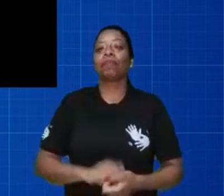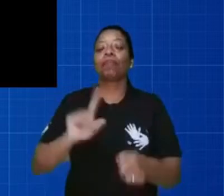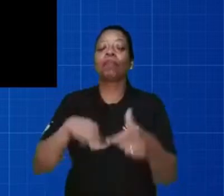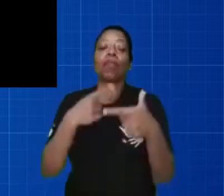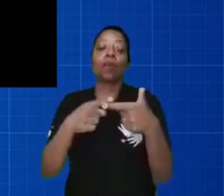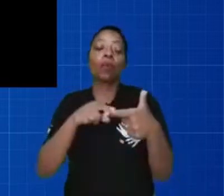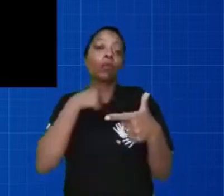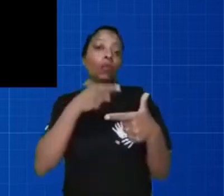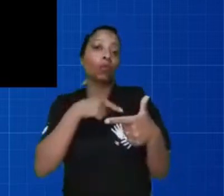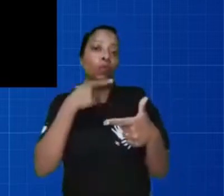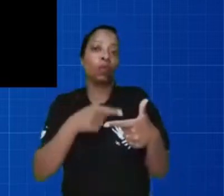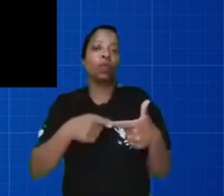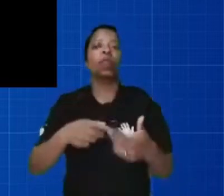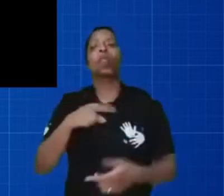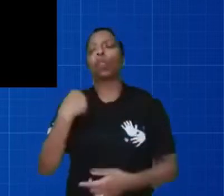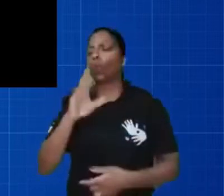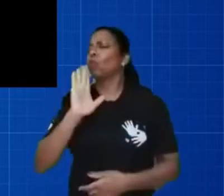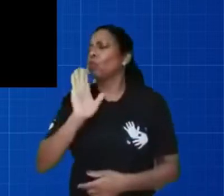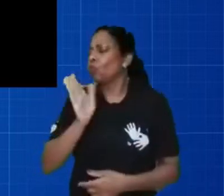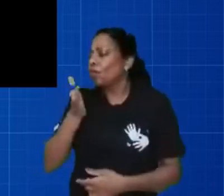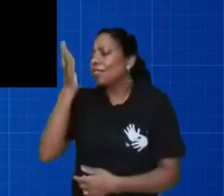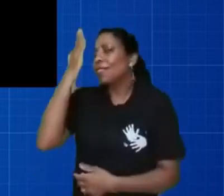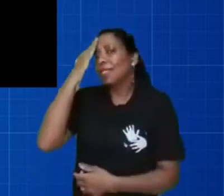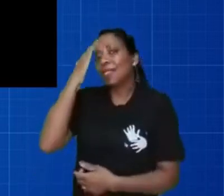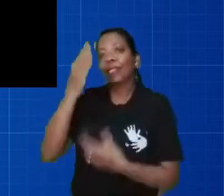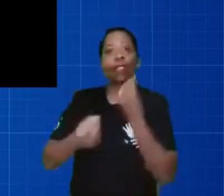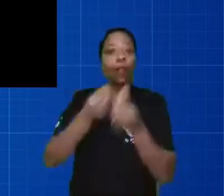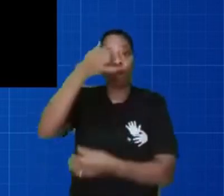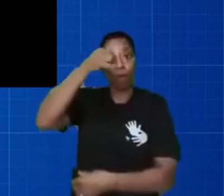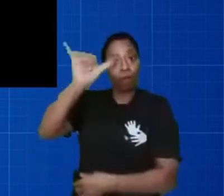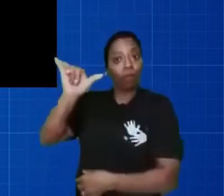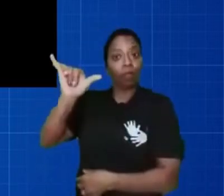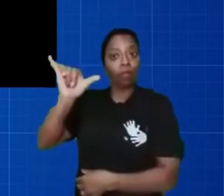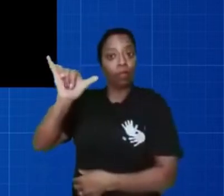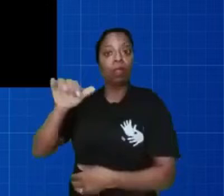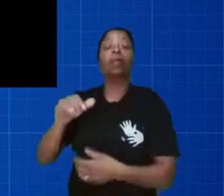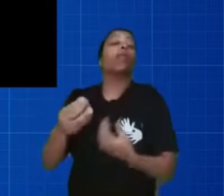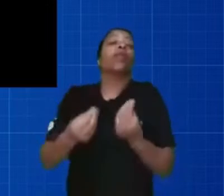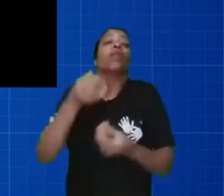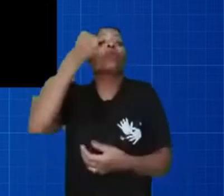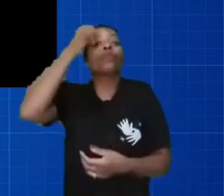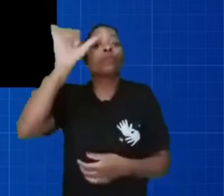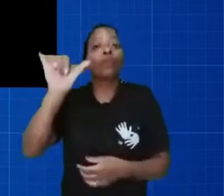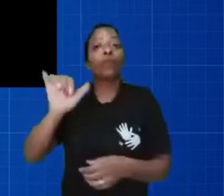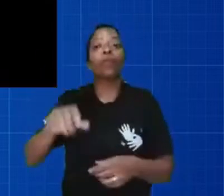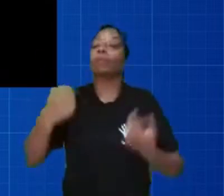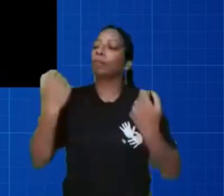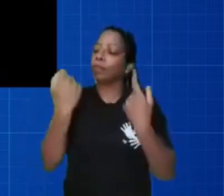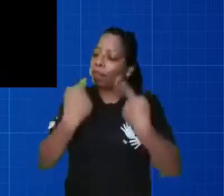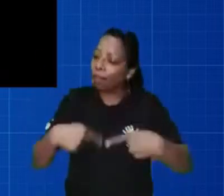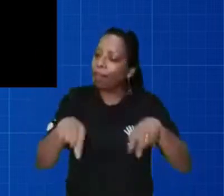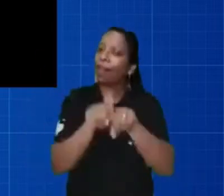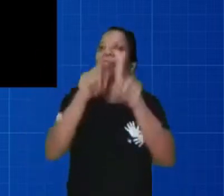Uma outra dúvida importante é que a gente já sabe, né, das prevenção, como é que a gente previne, mas é sempre bom a